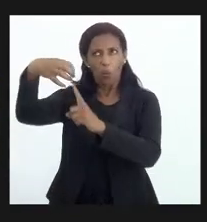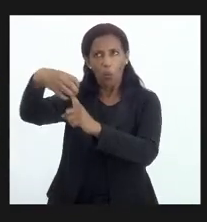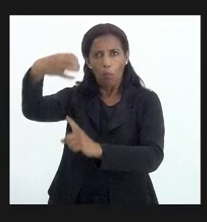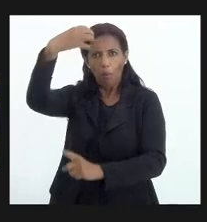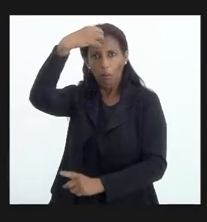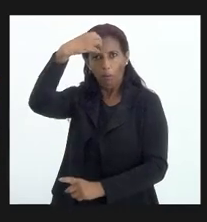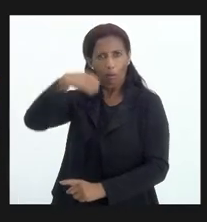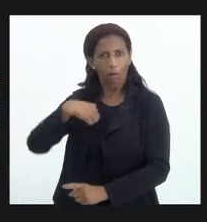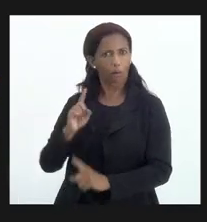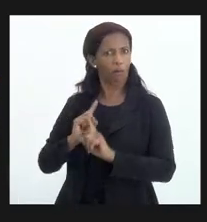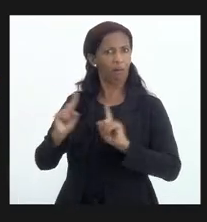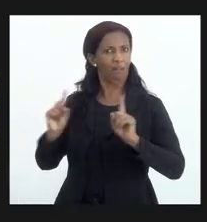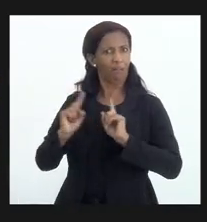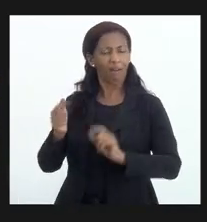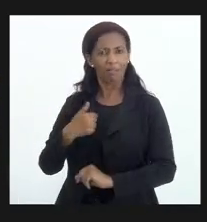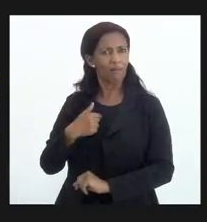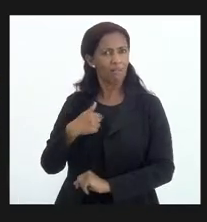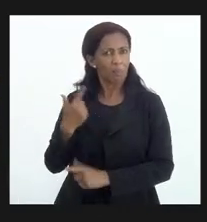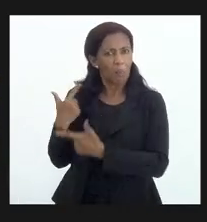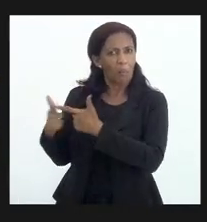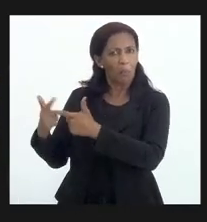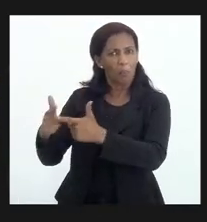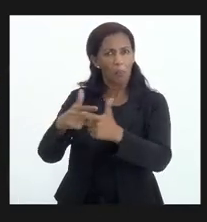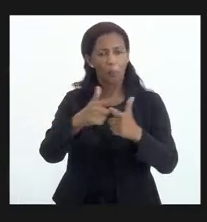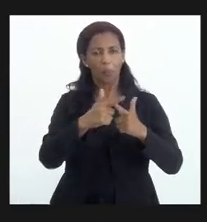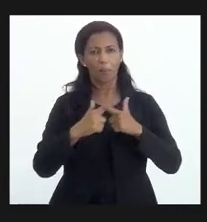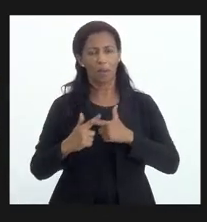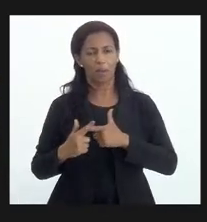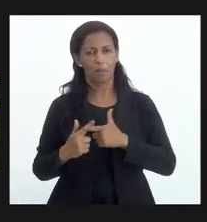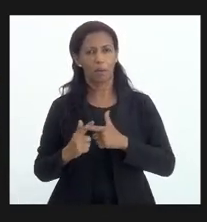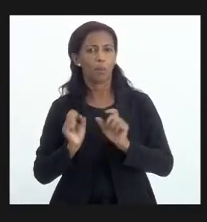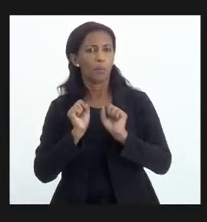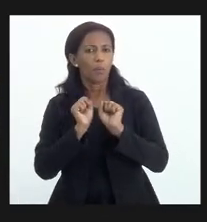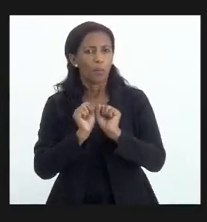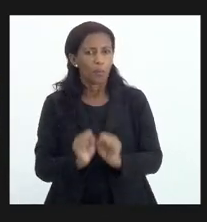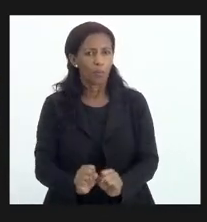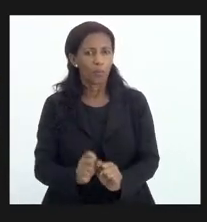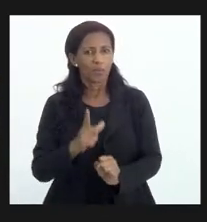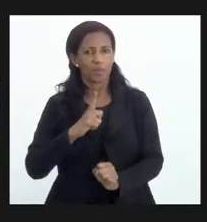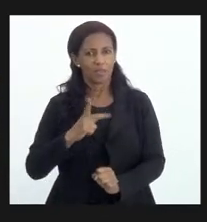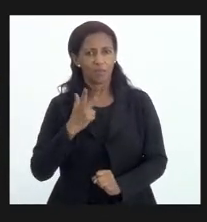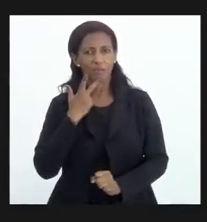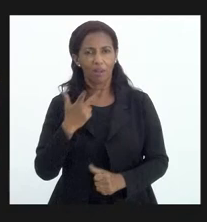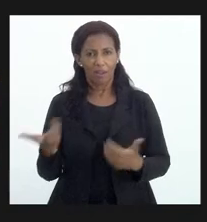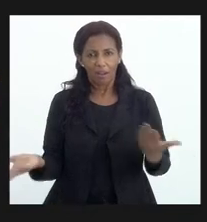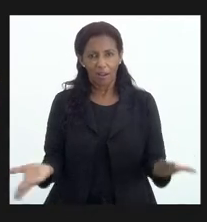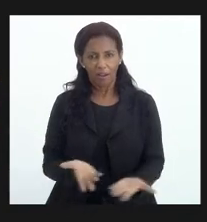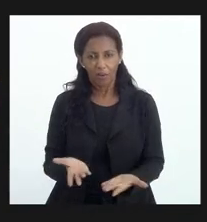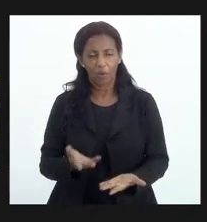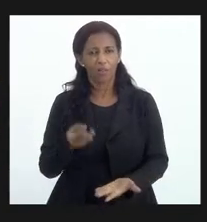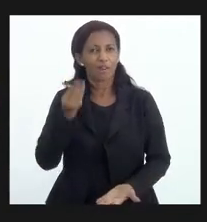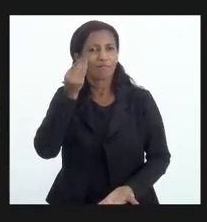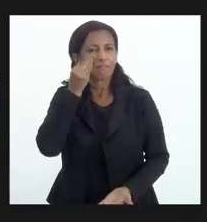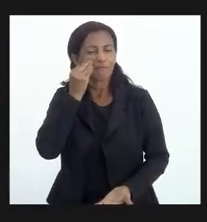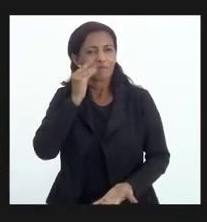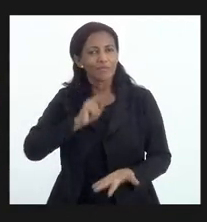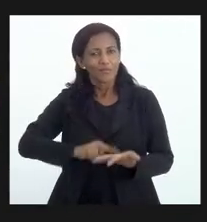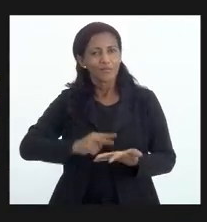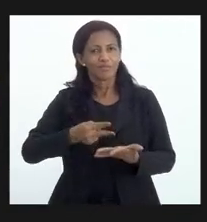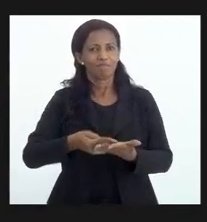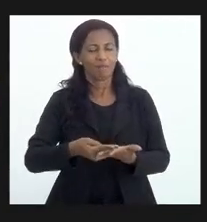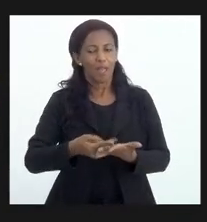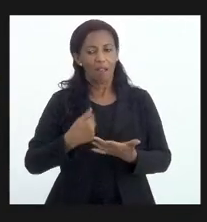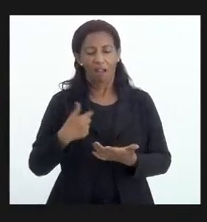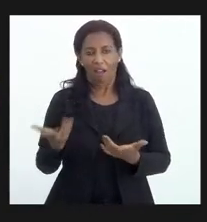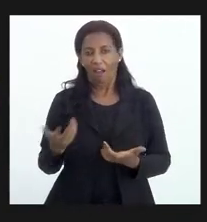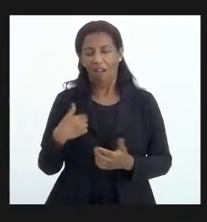minha, eu não tenho culpa do problema que enfrento, poderia dizer agora, olha, agora eu quero tentar fazer. Não fez